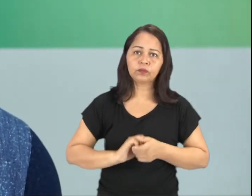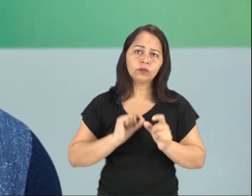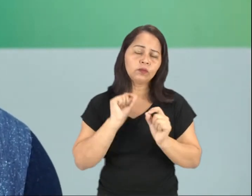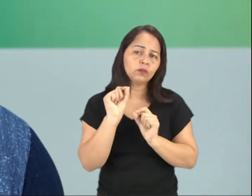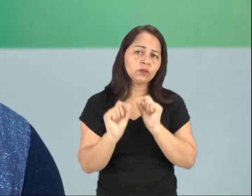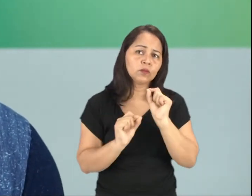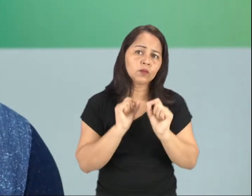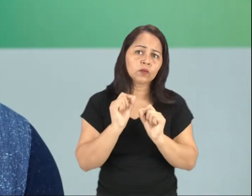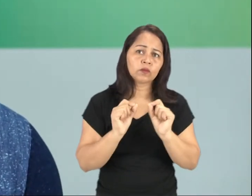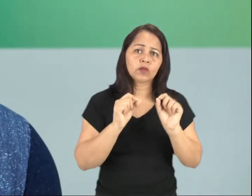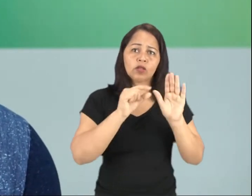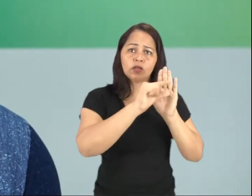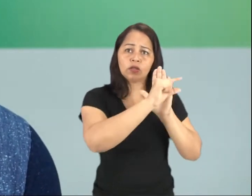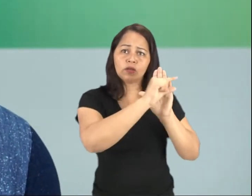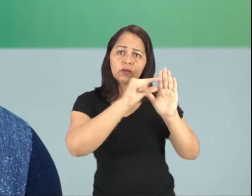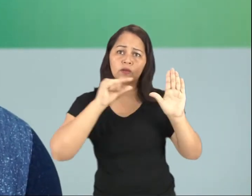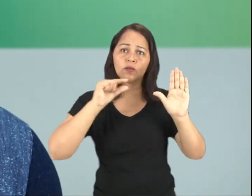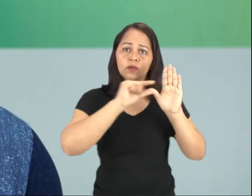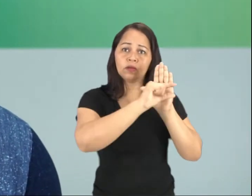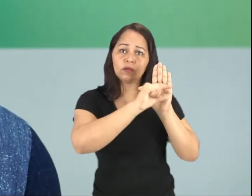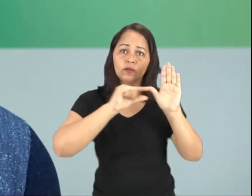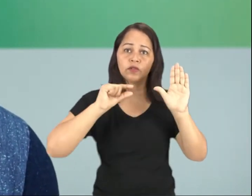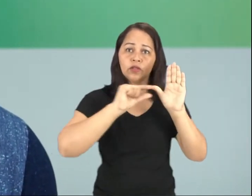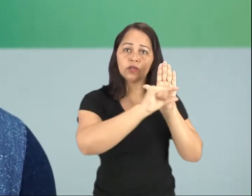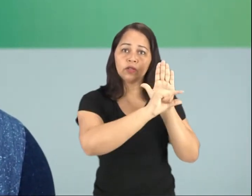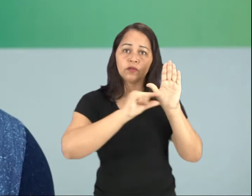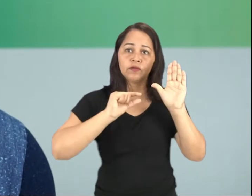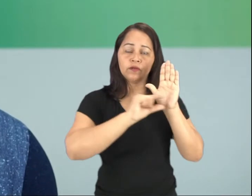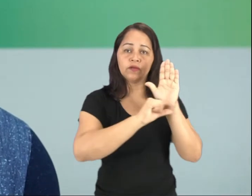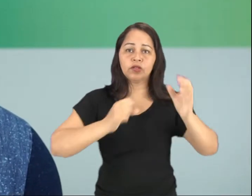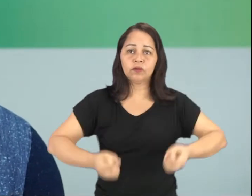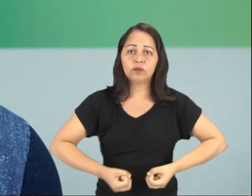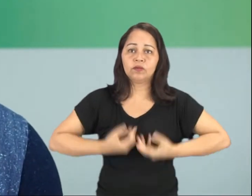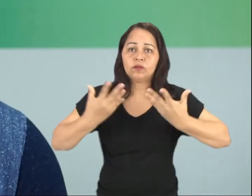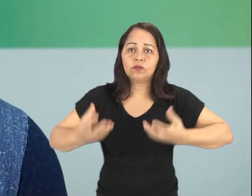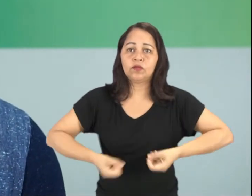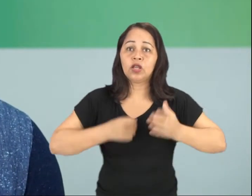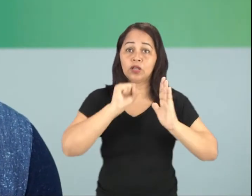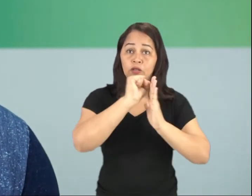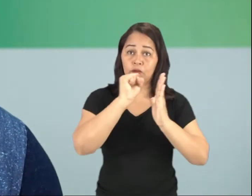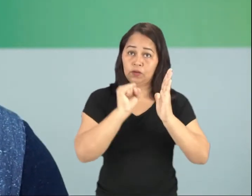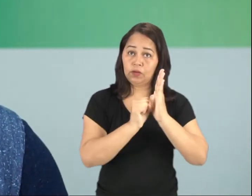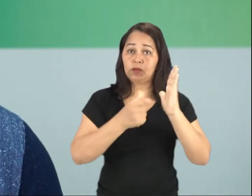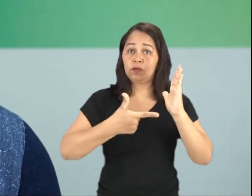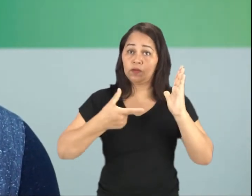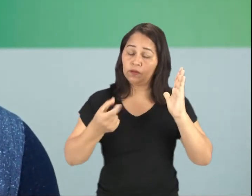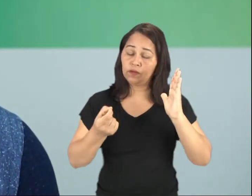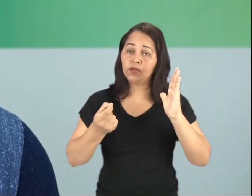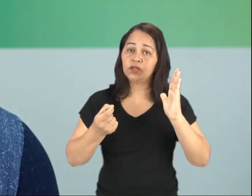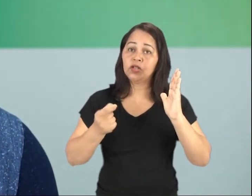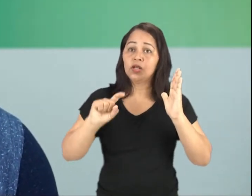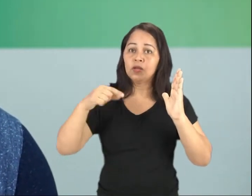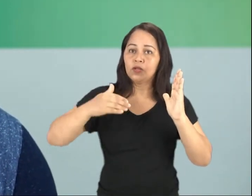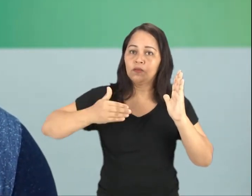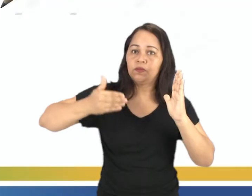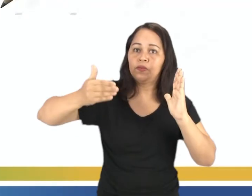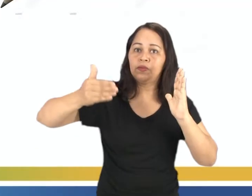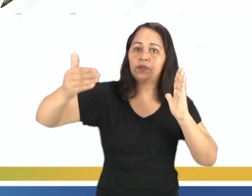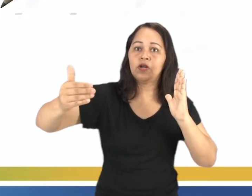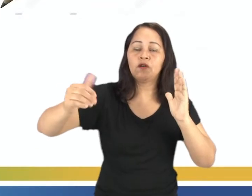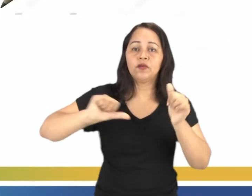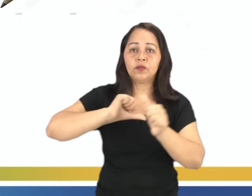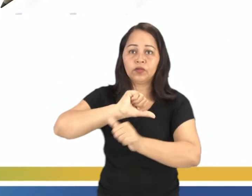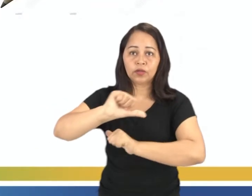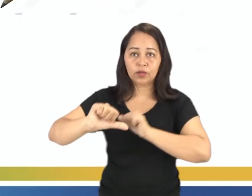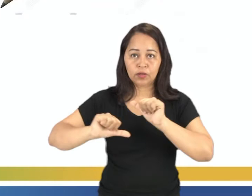dos versos foi sempre muito valorizada, até o início do século XX. Mas daí para cá ela já foi se modificando. Atualmente,